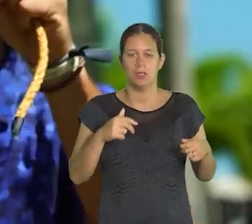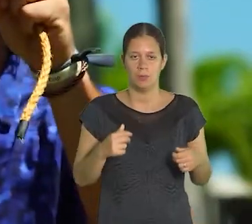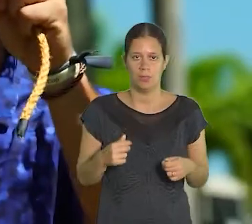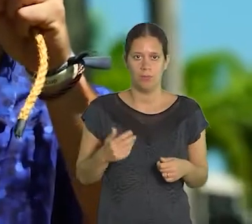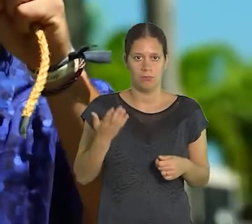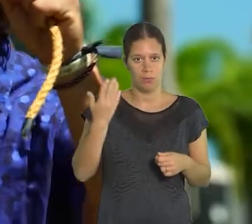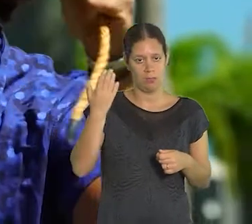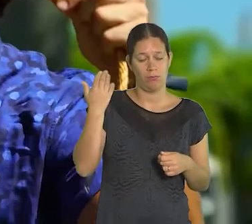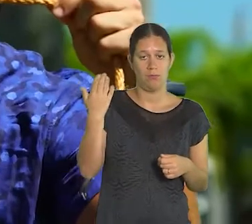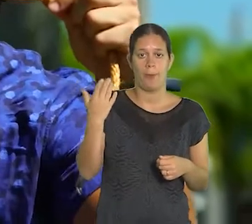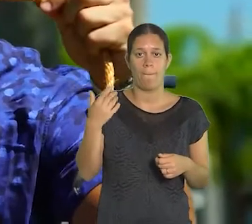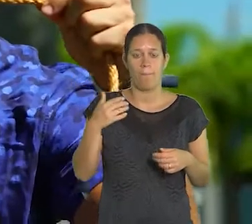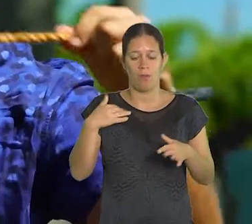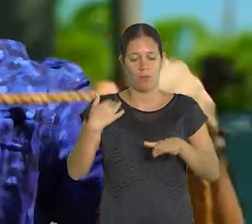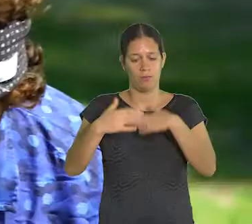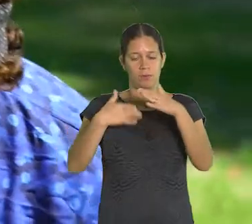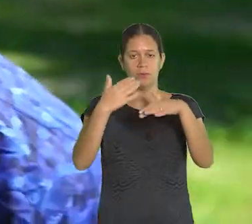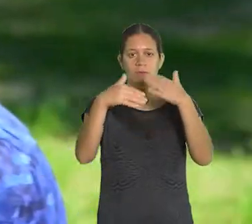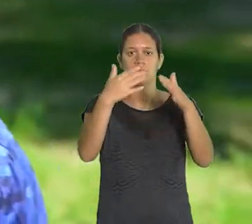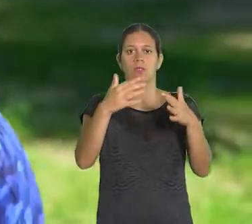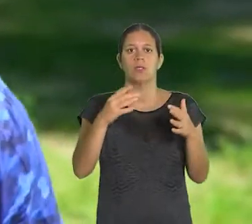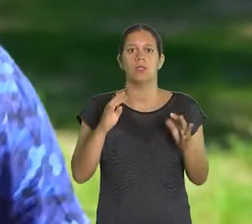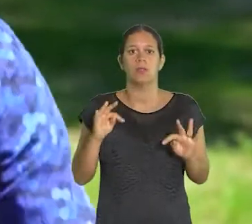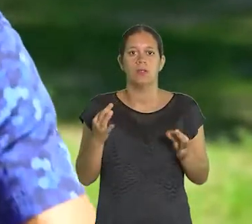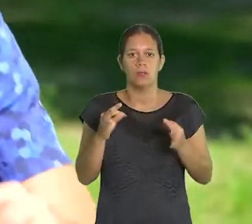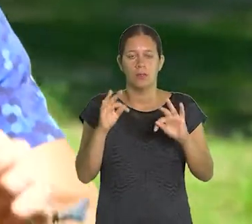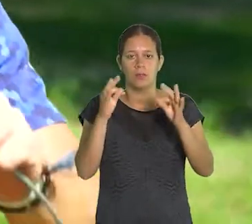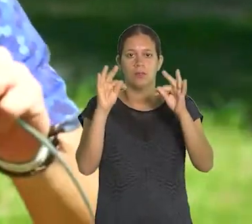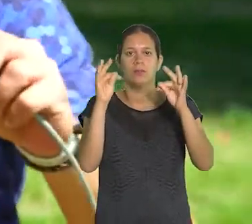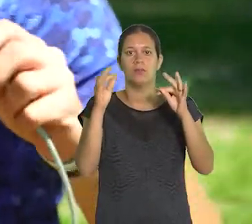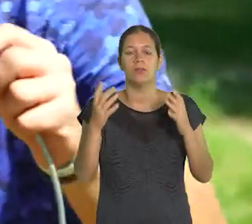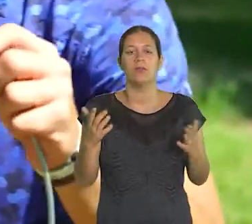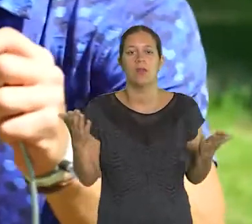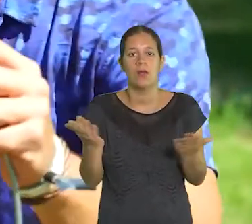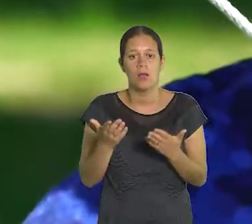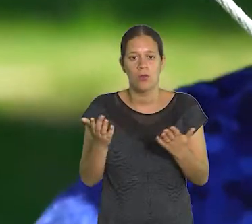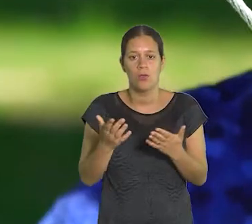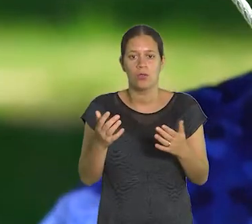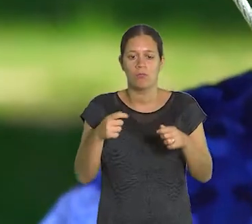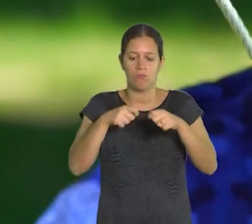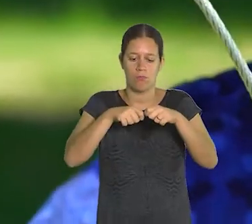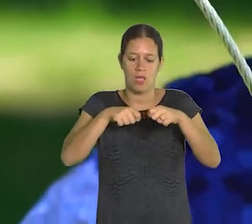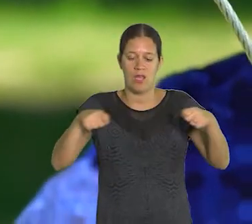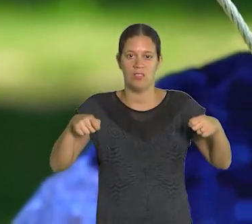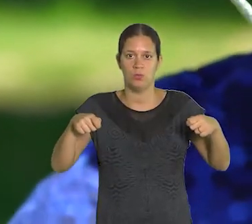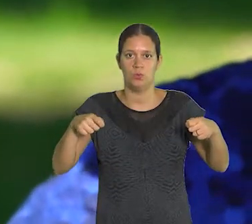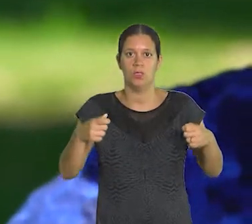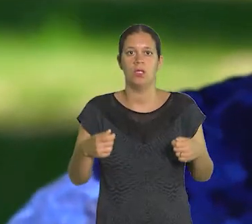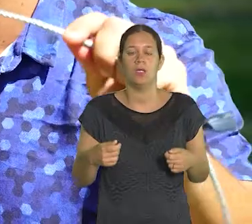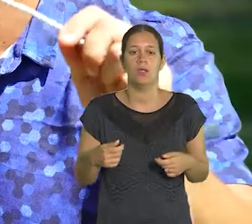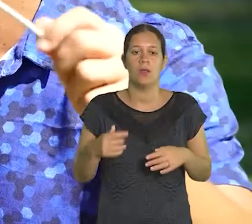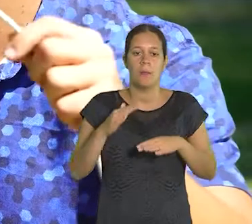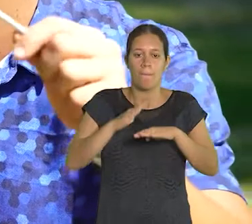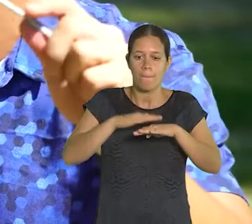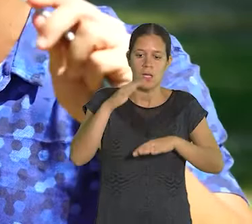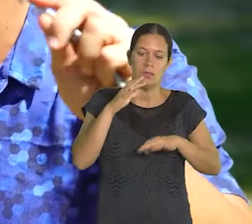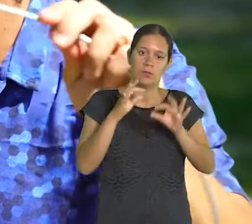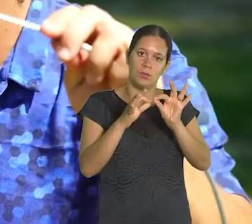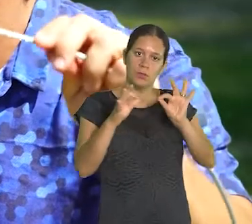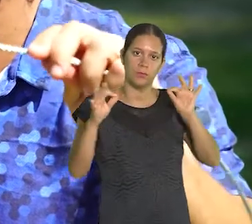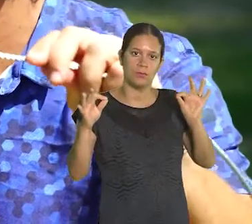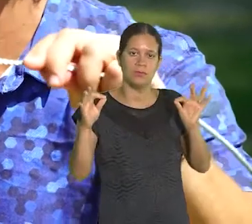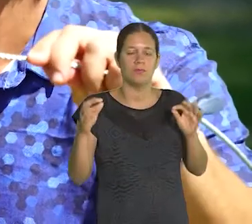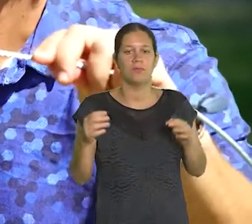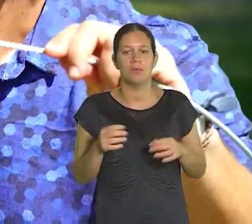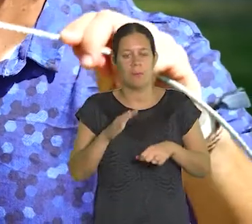muito utilizada até os tempos modernos. Com o avanço da tecnologia, a corda bamba migrou para os cabos de aço, onde eles conseguiram alcançar ainda